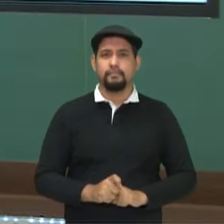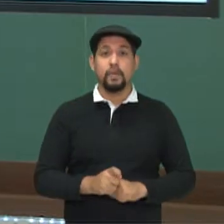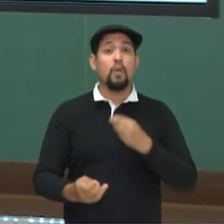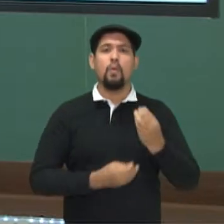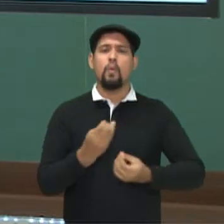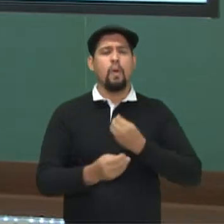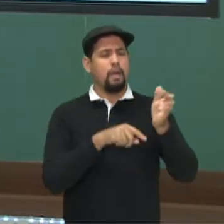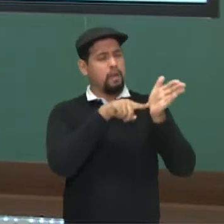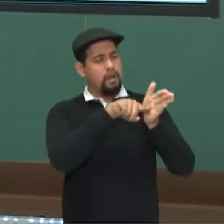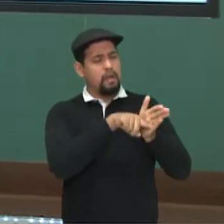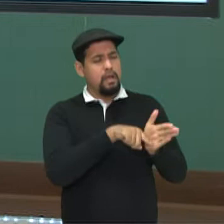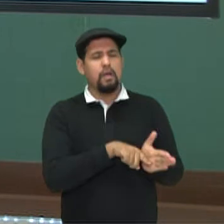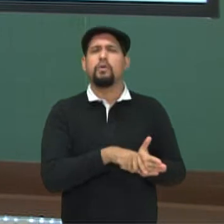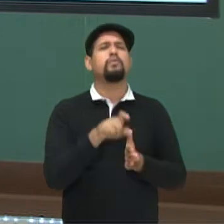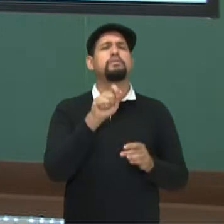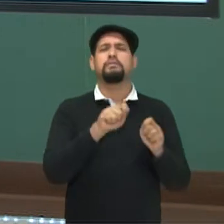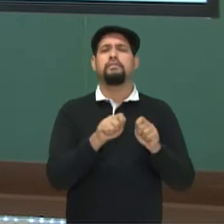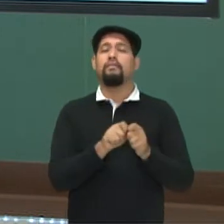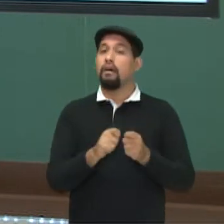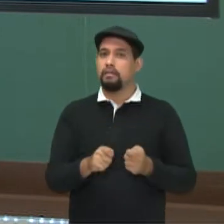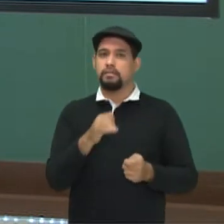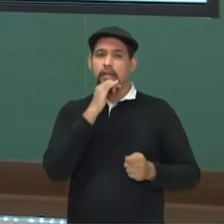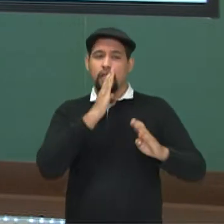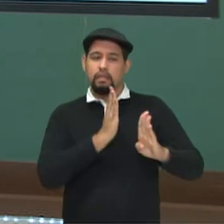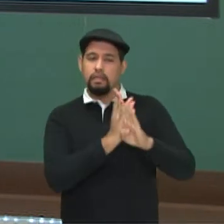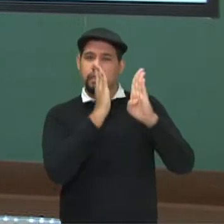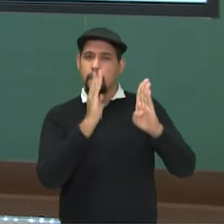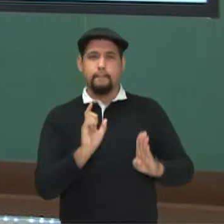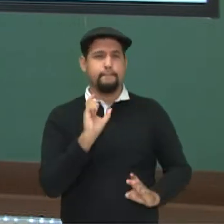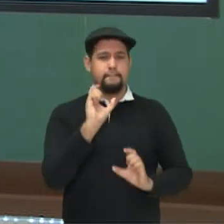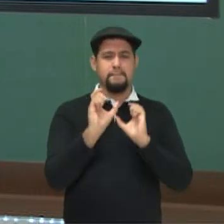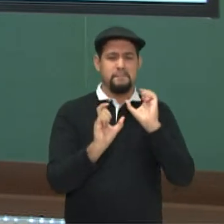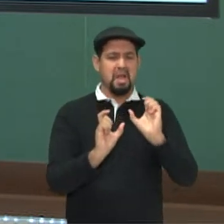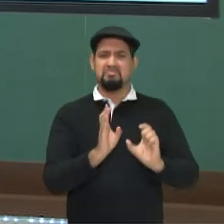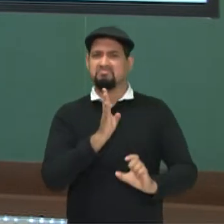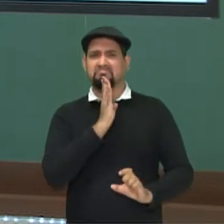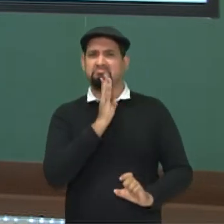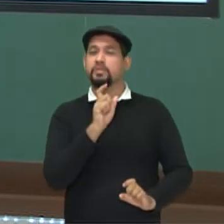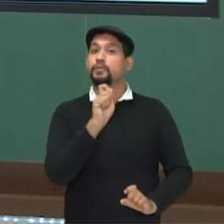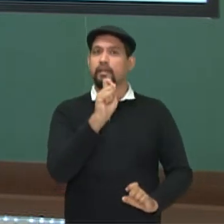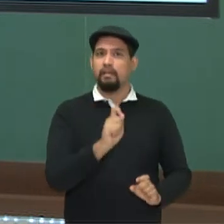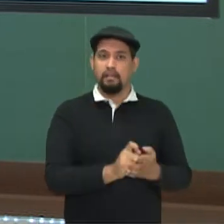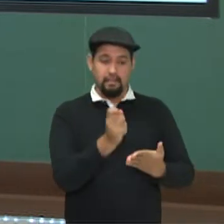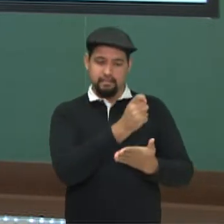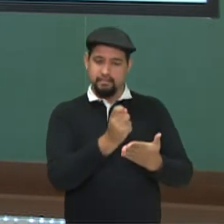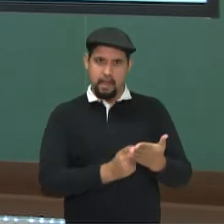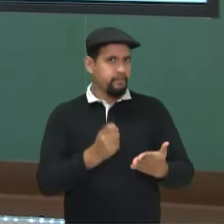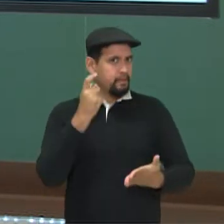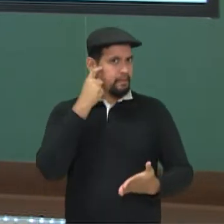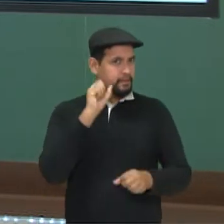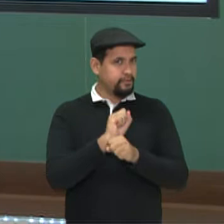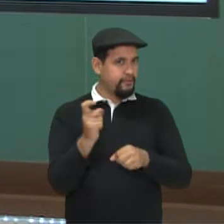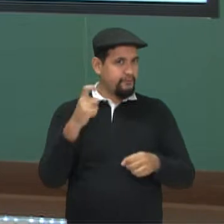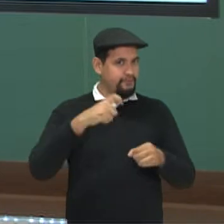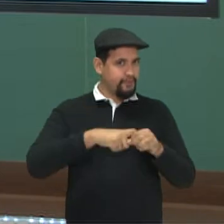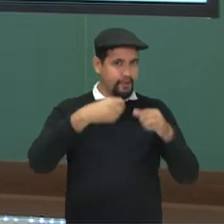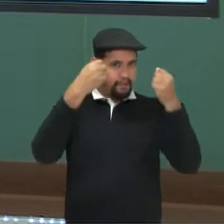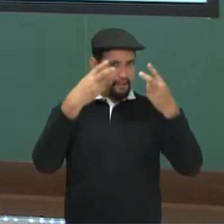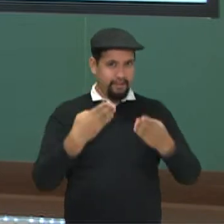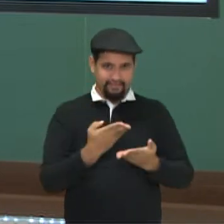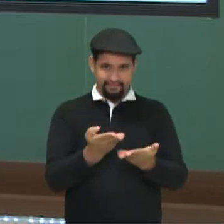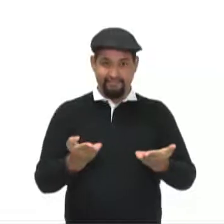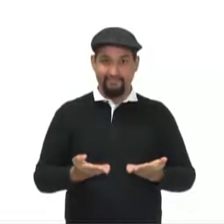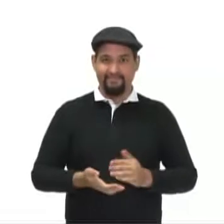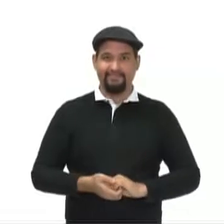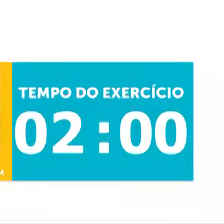você pesquisa? O que você faz ali quando você se depara com uma palavra que não conhece? Escreve lá, pensa lá que eu volto já já comentando com você.